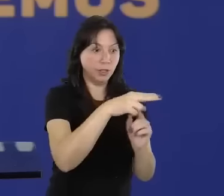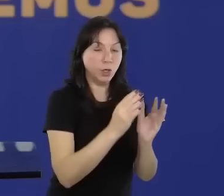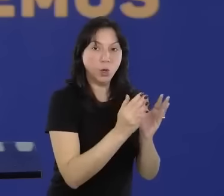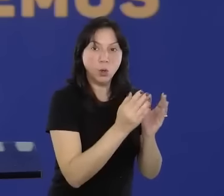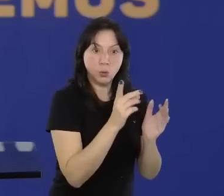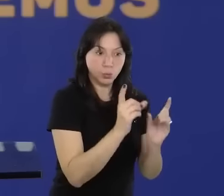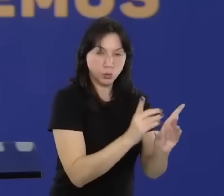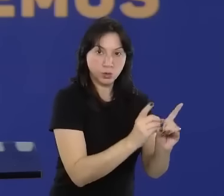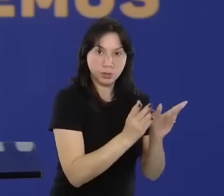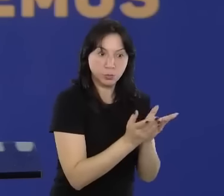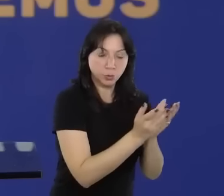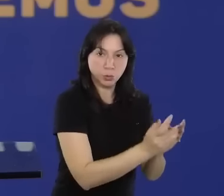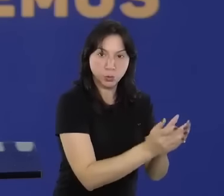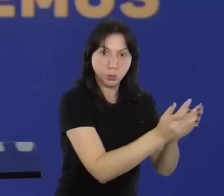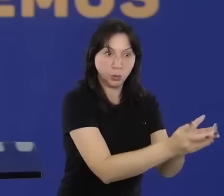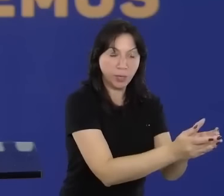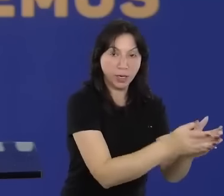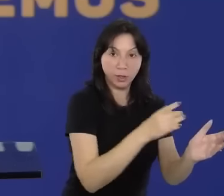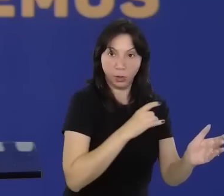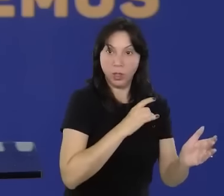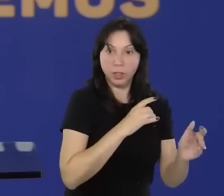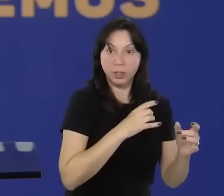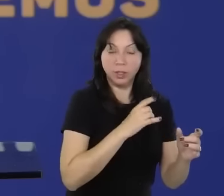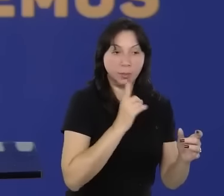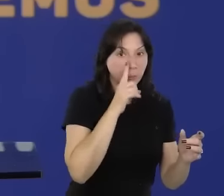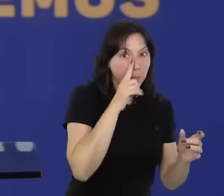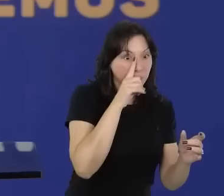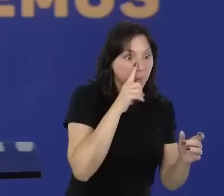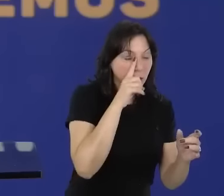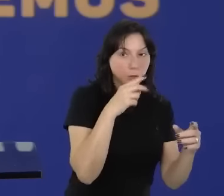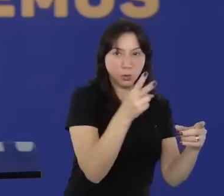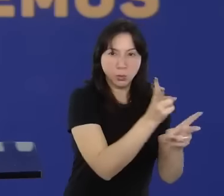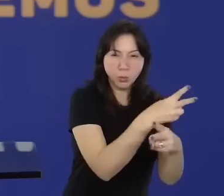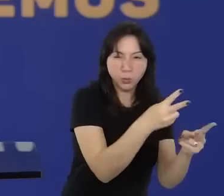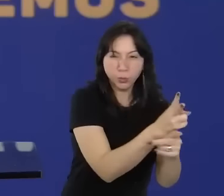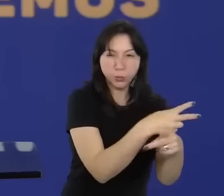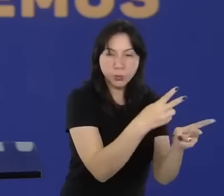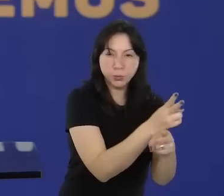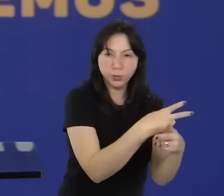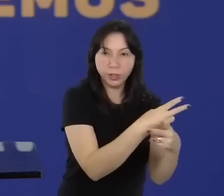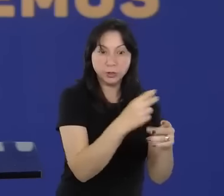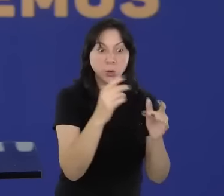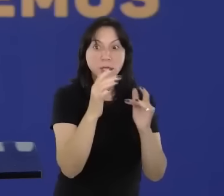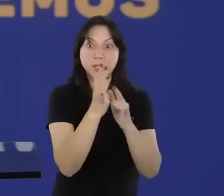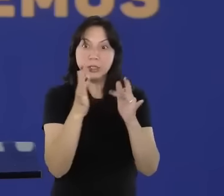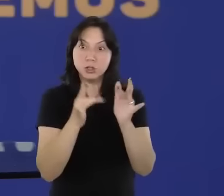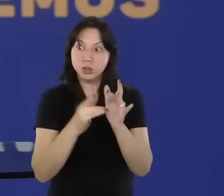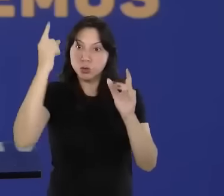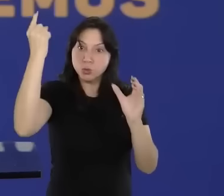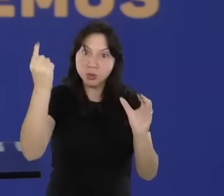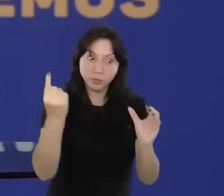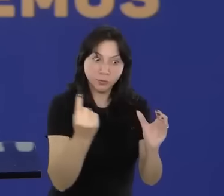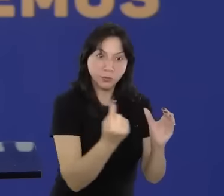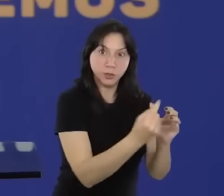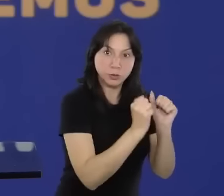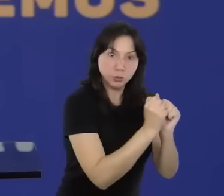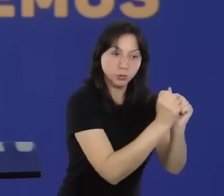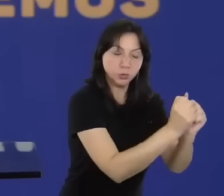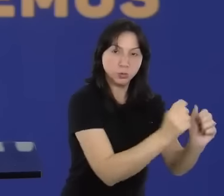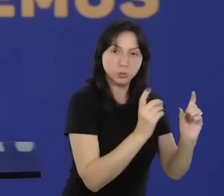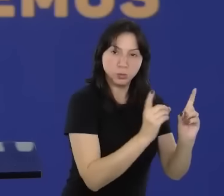ao encontro deles e acalma a tempestade do coração deles e acalma circunstâncias que assolam